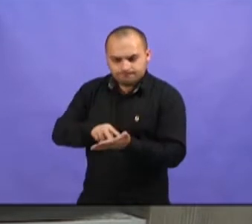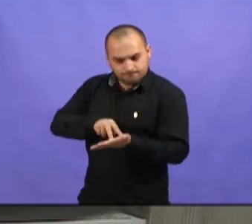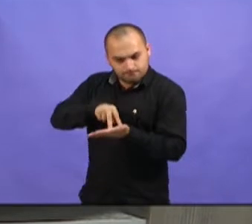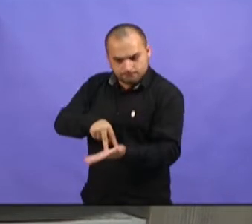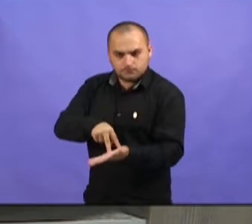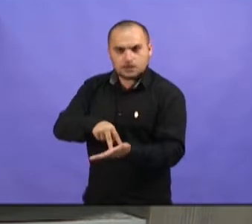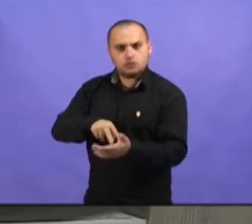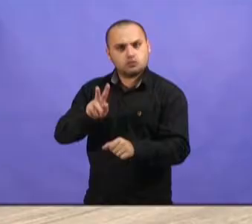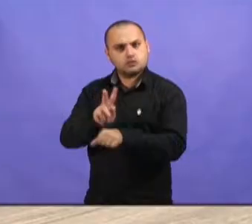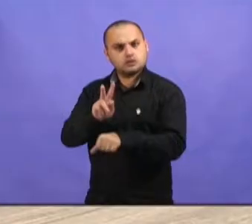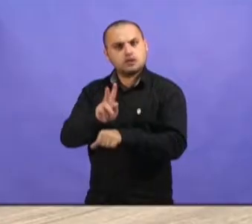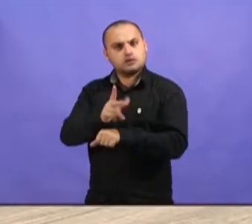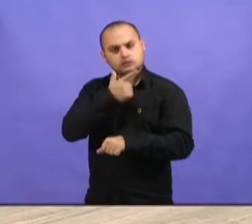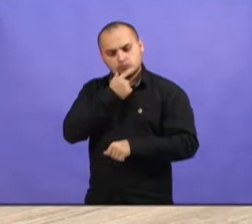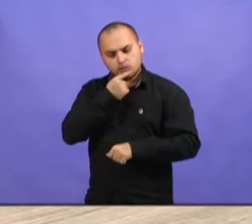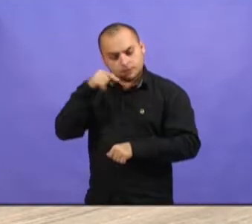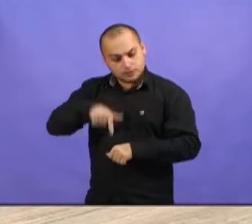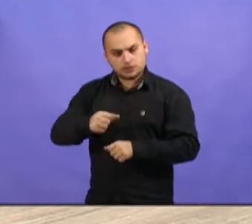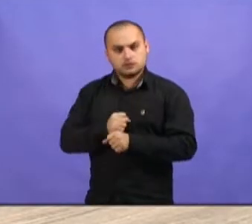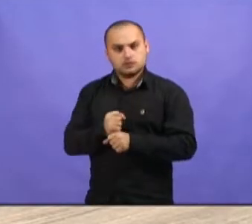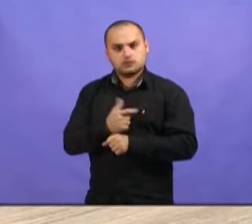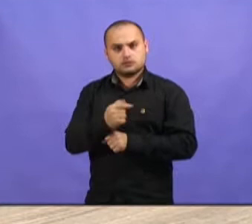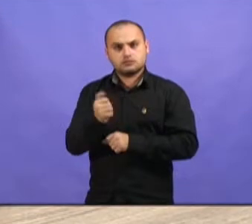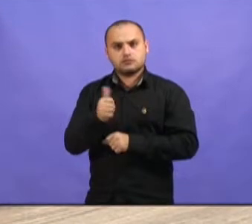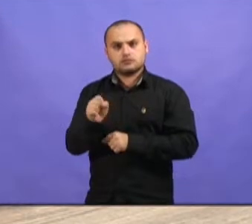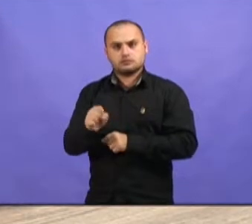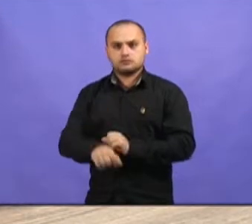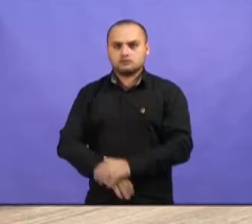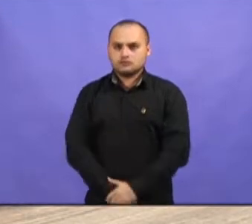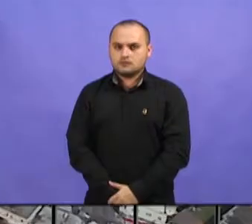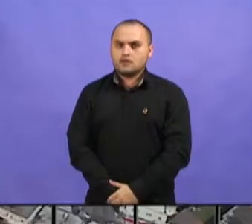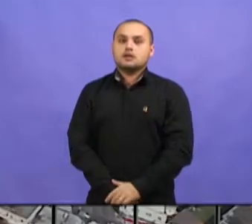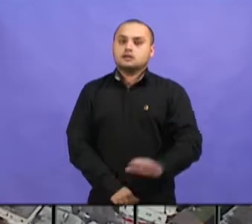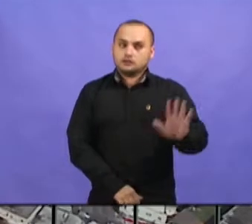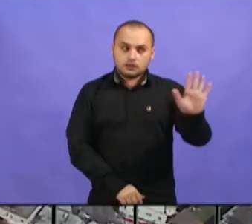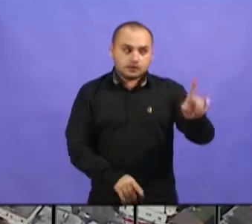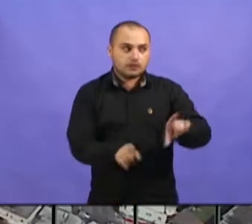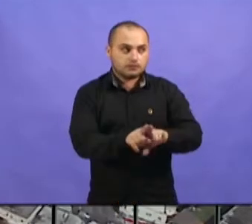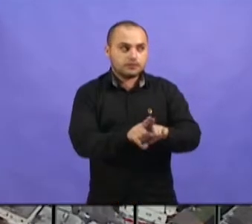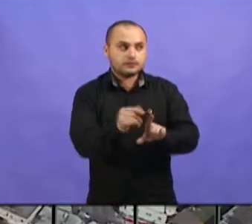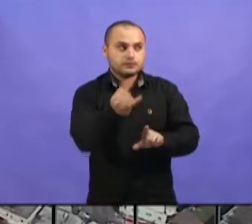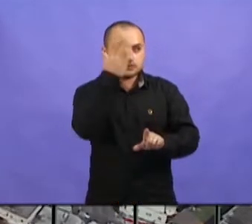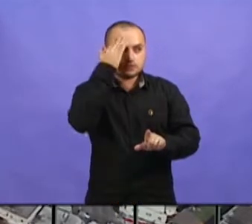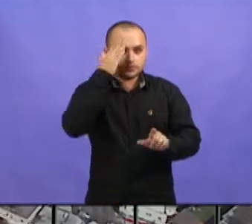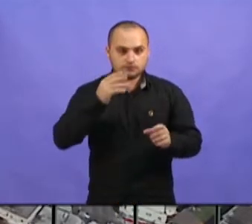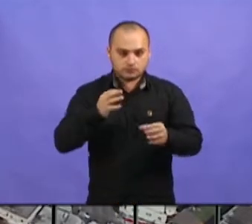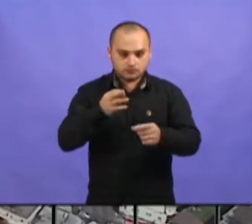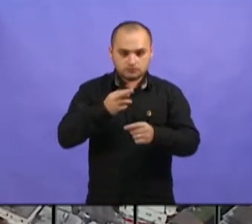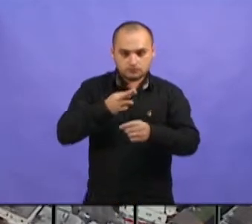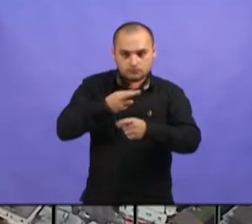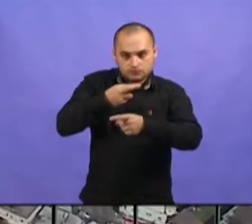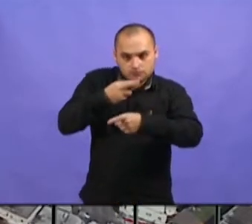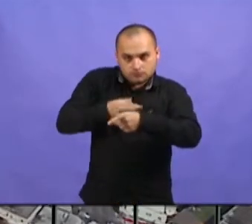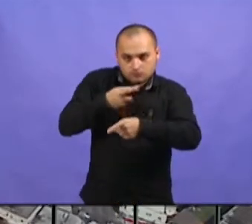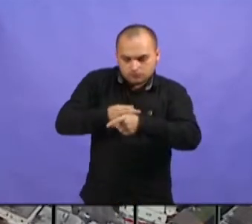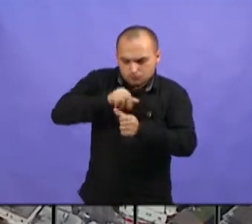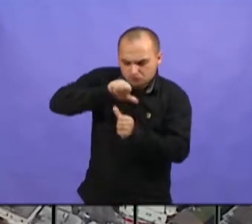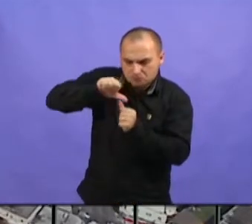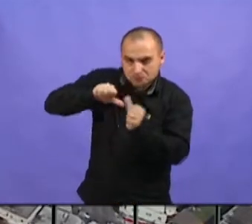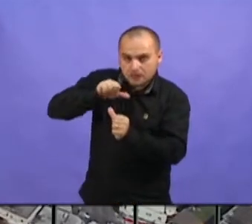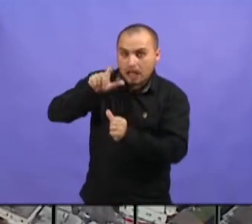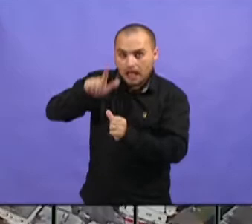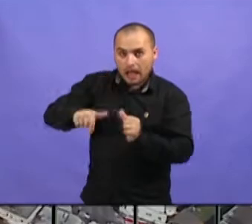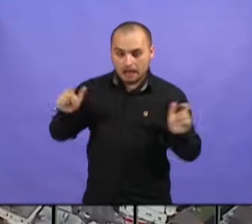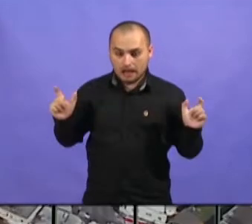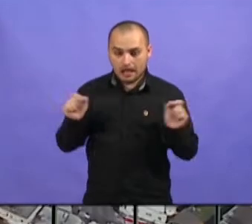né? Importante ressaltar que nem toda alteração na próstata é câncer. Perfeito. Não, nem toda alteração da próstata é câncer.